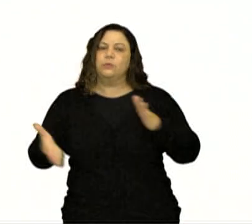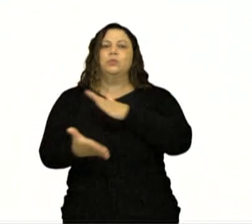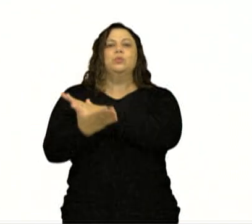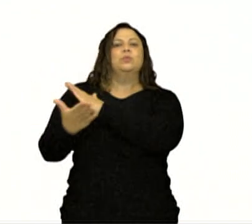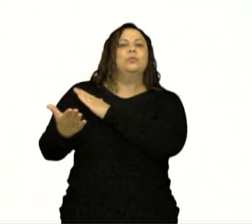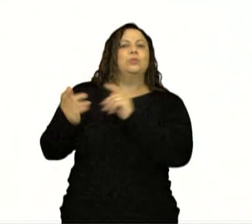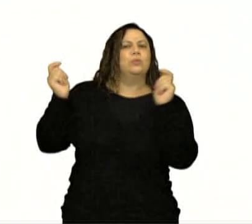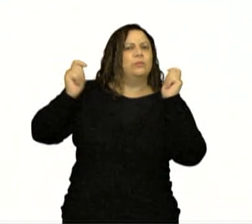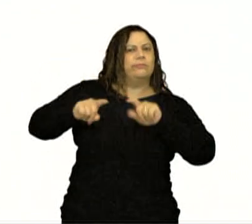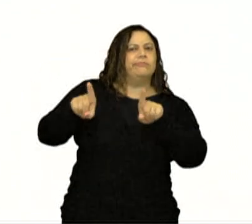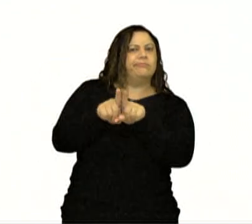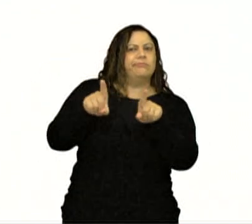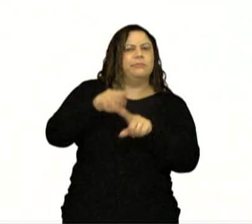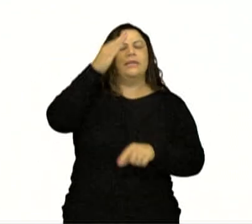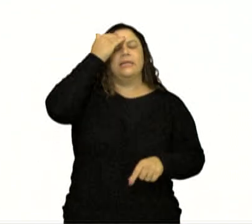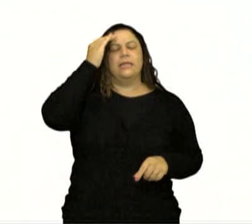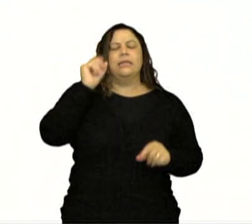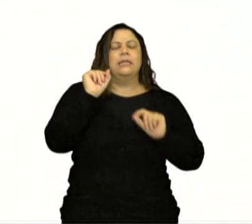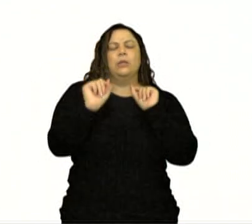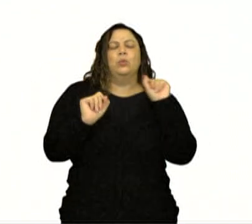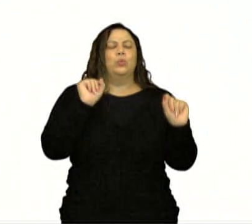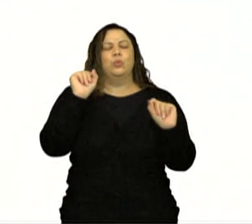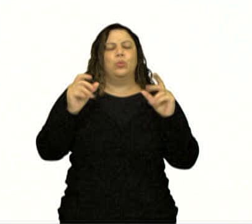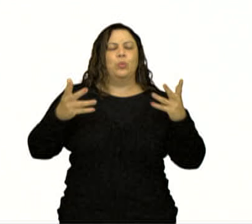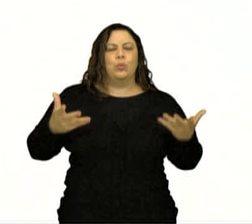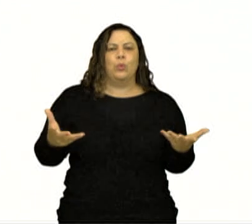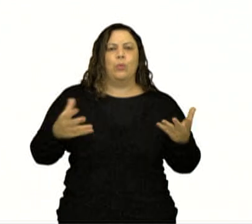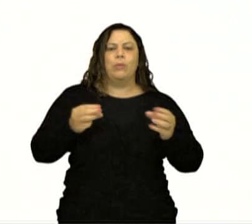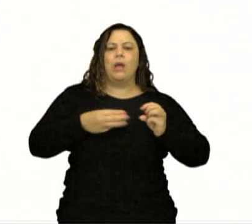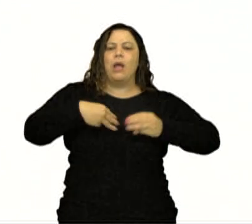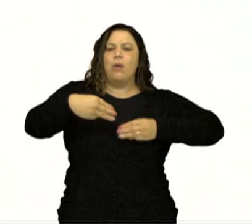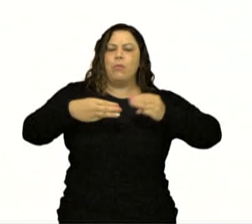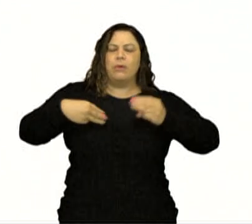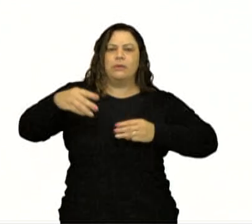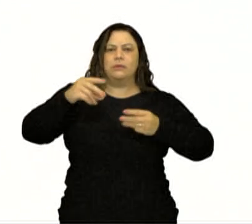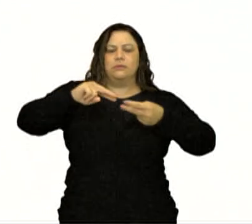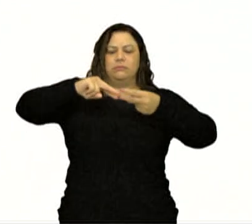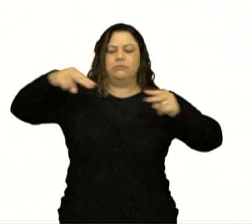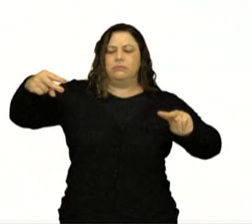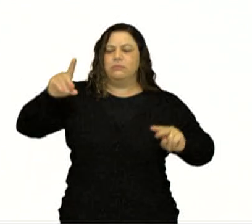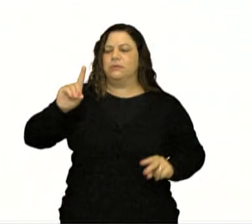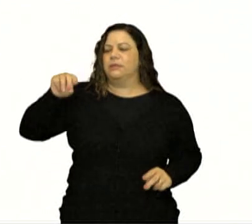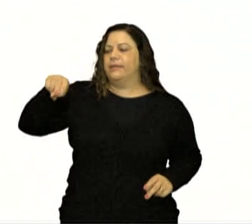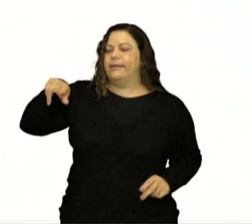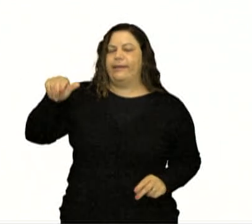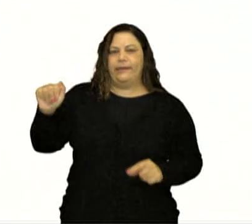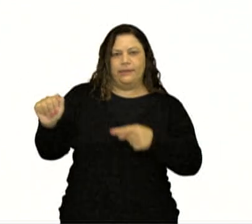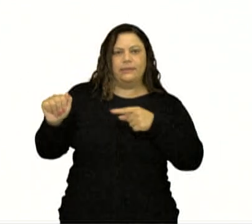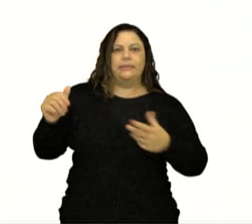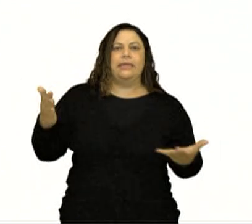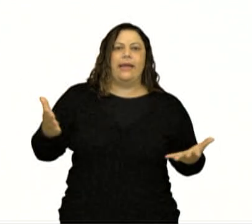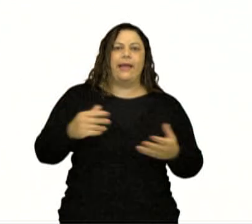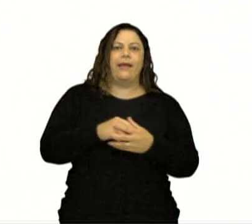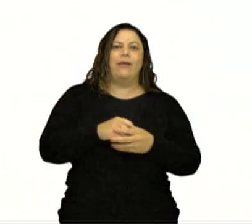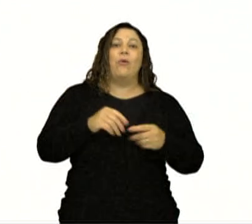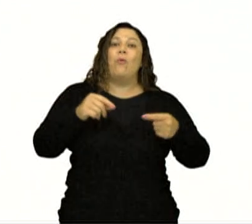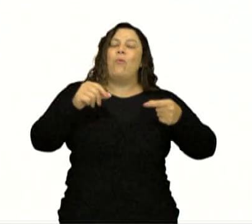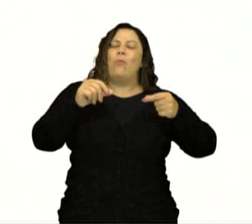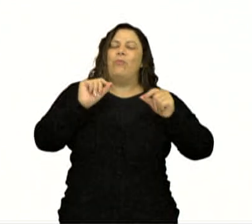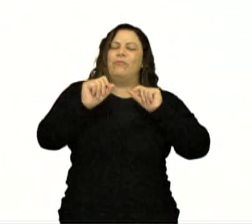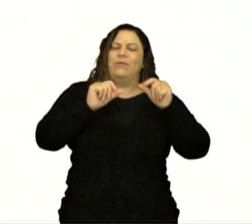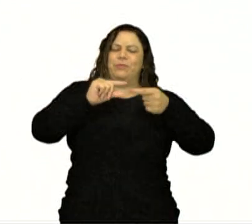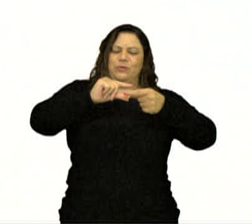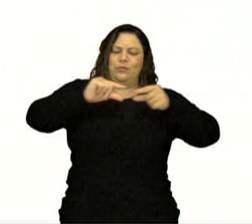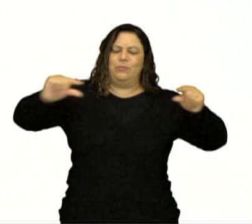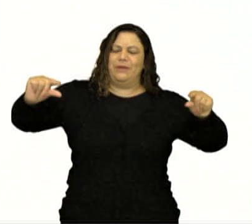no caso, só entendendo o mecanismo, a molécula de DNA ela vai produzir uma fita, né, de RNA mensageiro